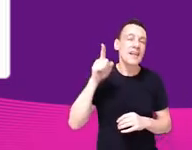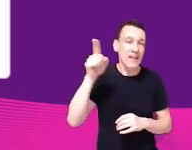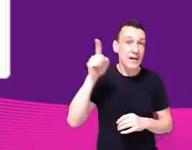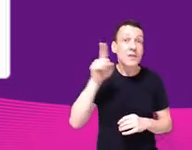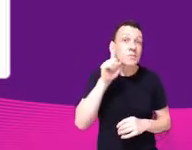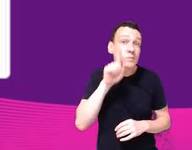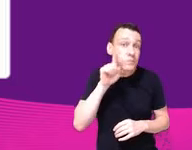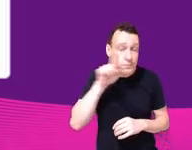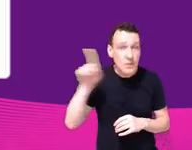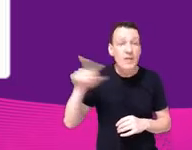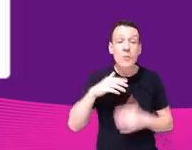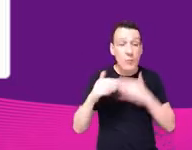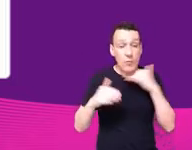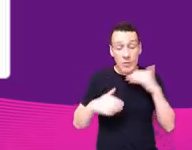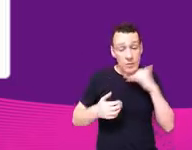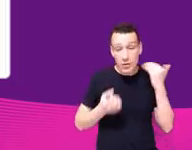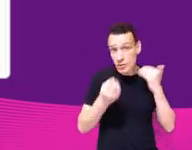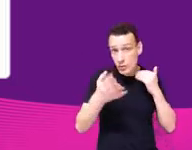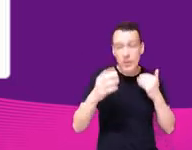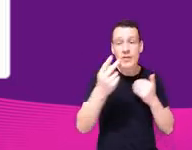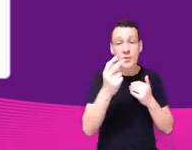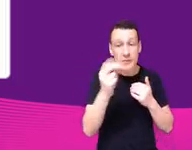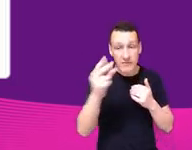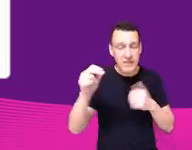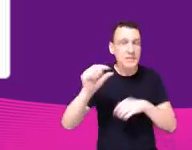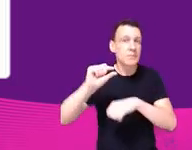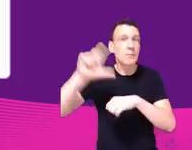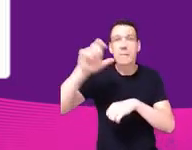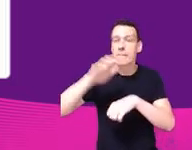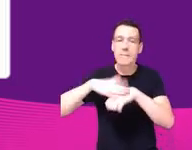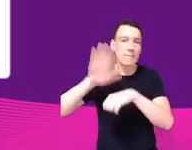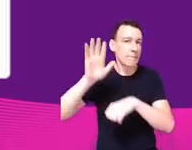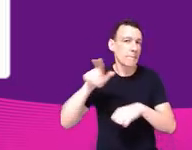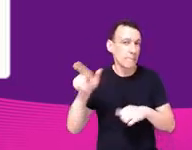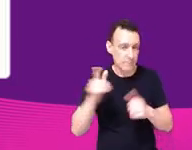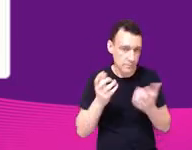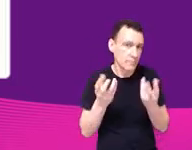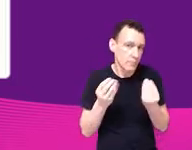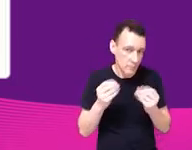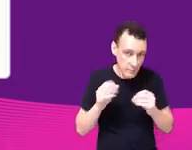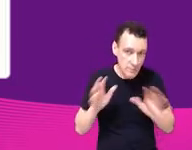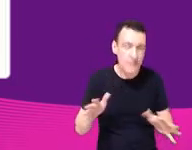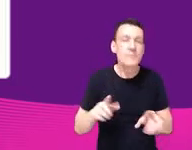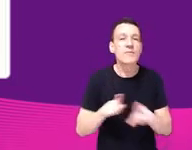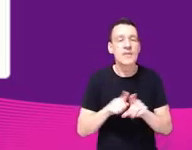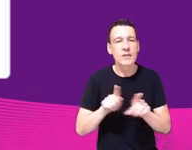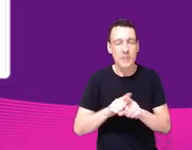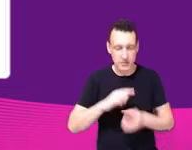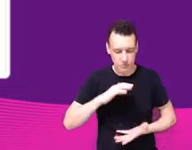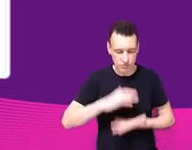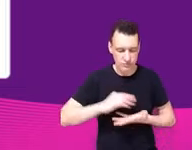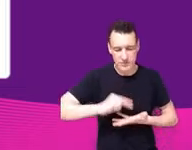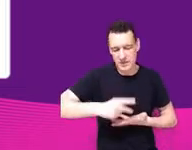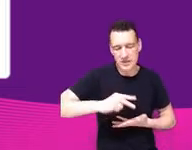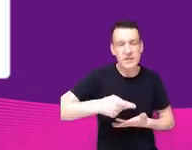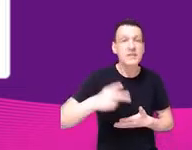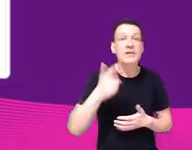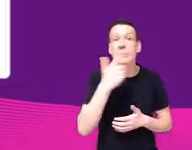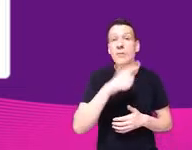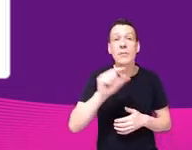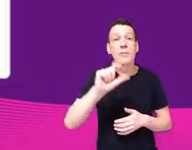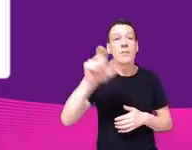em 2020, e a redução numérica no número de transplantes naquele país em 2020 se deu por conta de